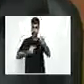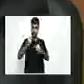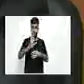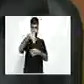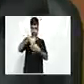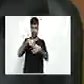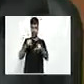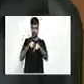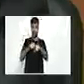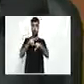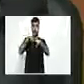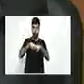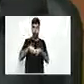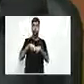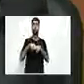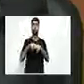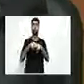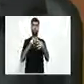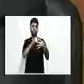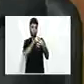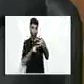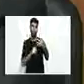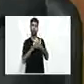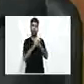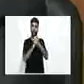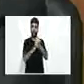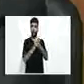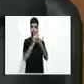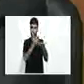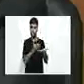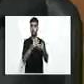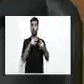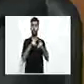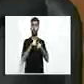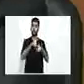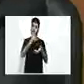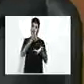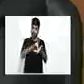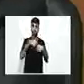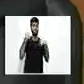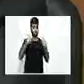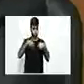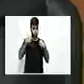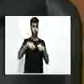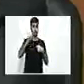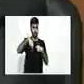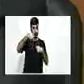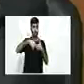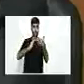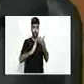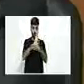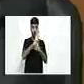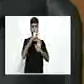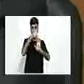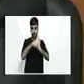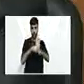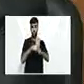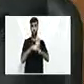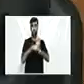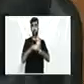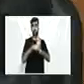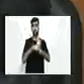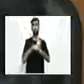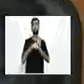né então parabenizo os colegas e realmente é necessário a aprovação desse projeto